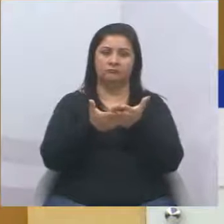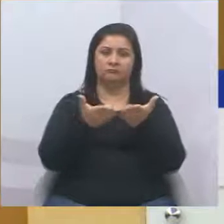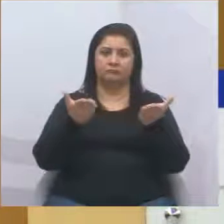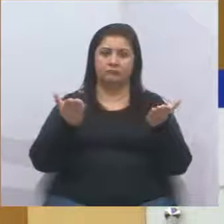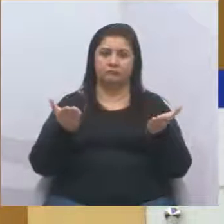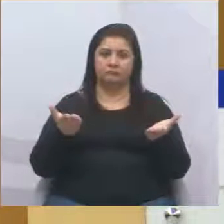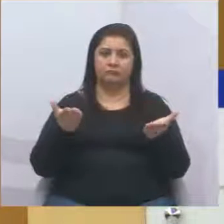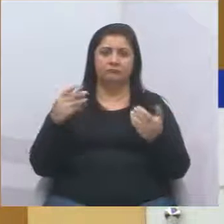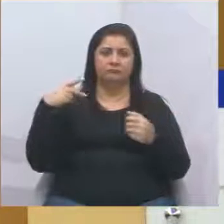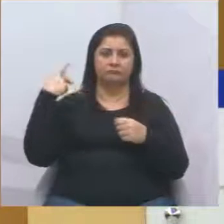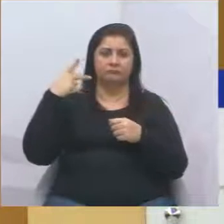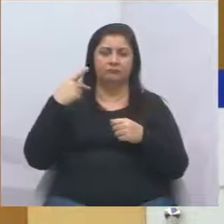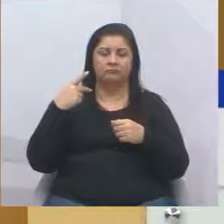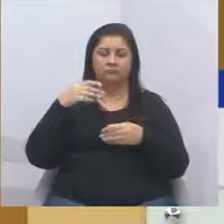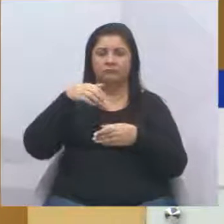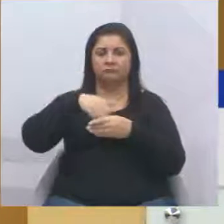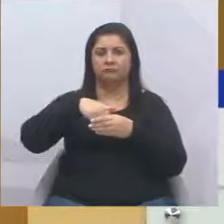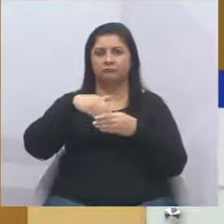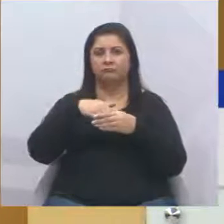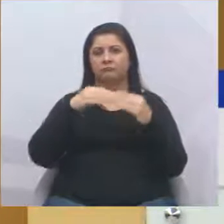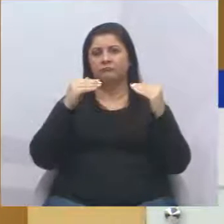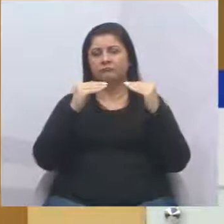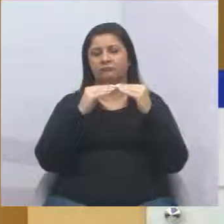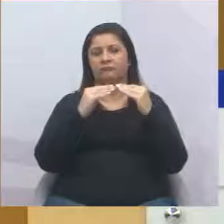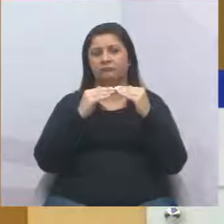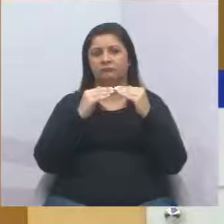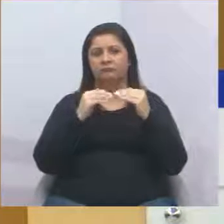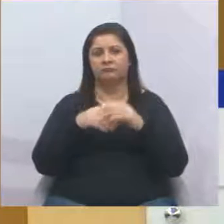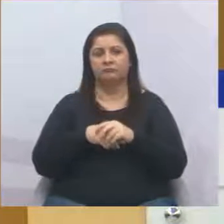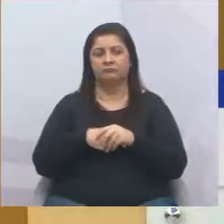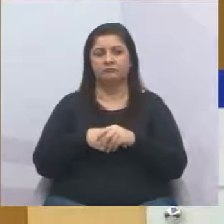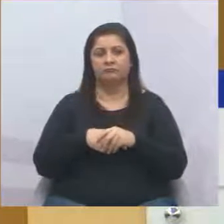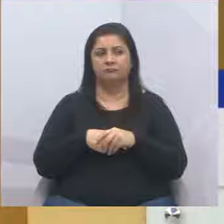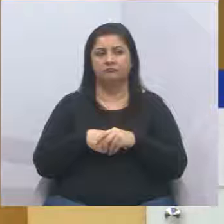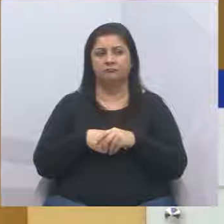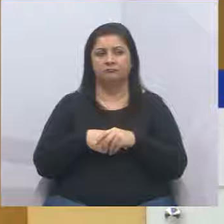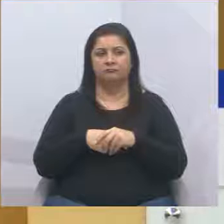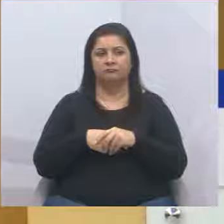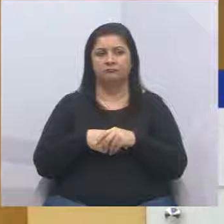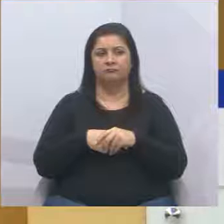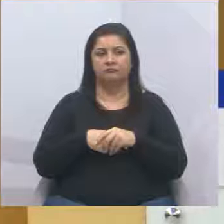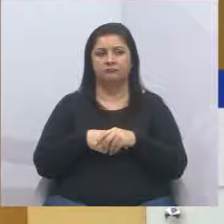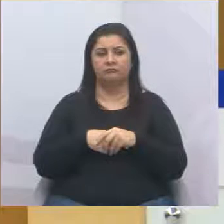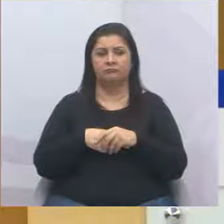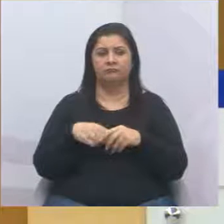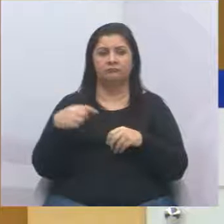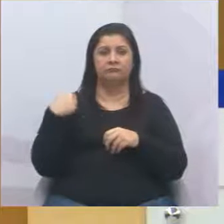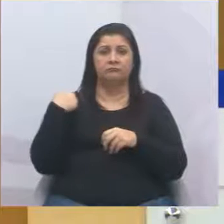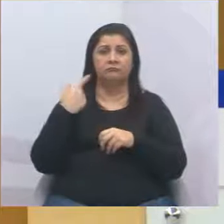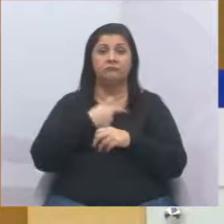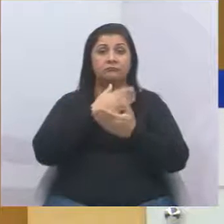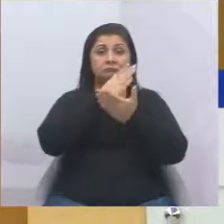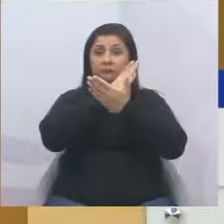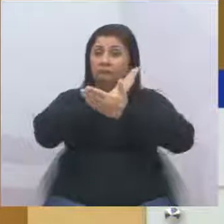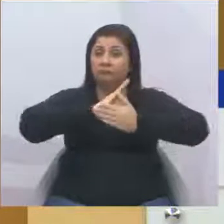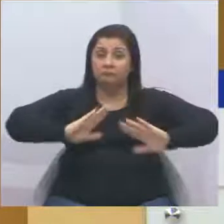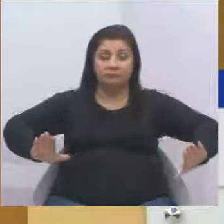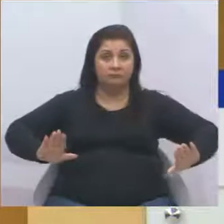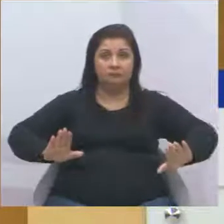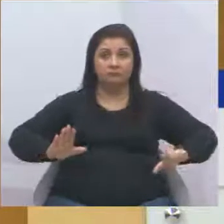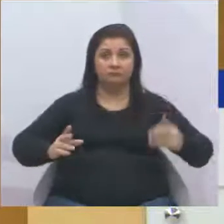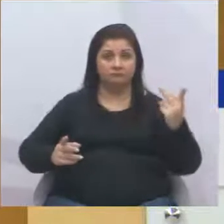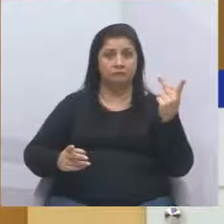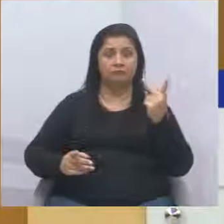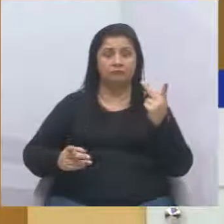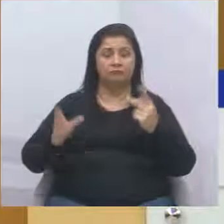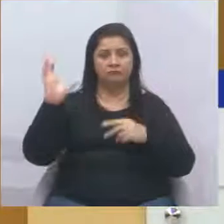pares votem favoravelmente para que possamos realmente estar erradicando essas duas